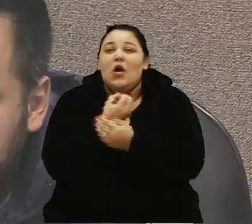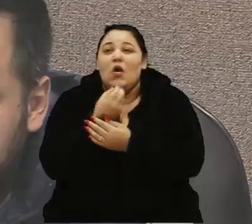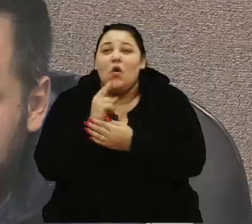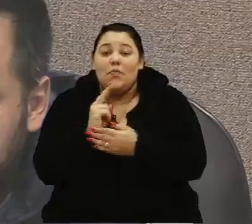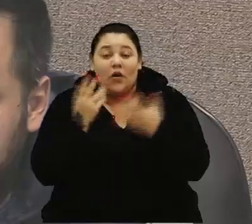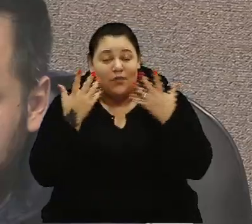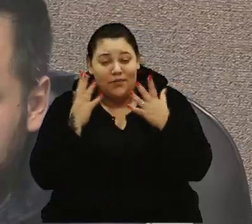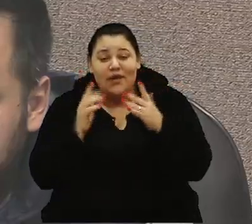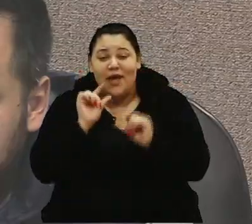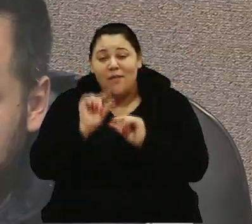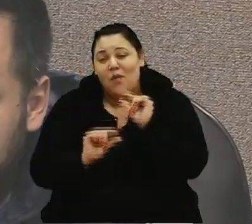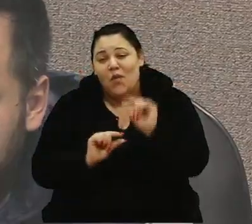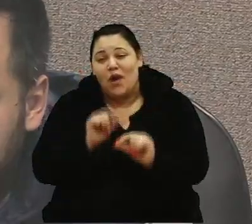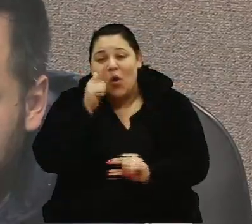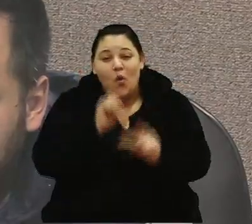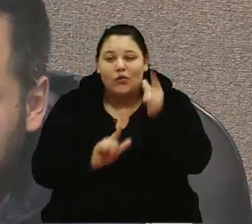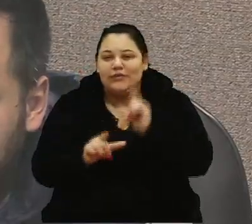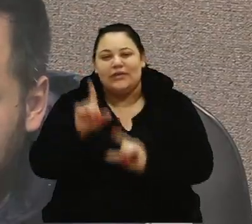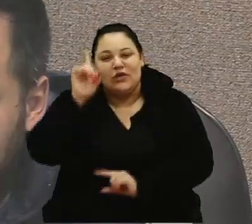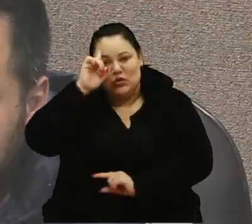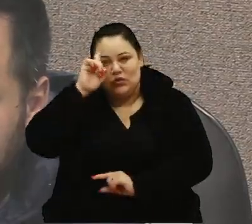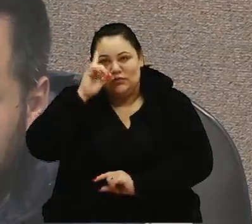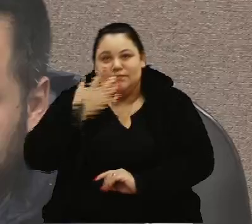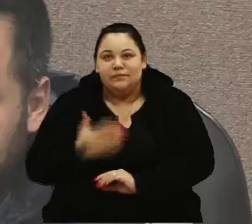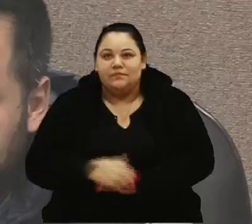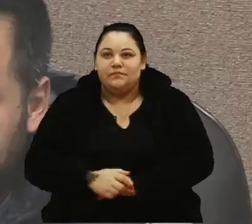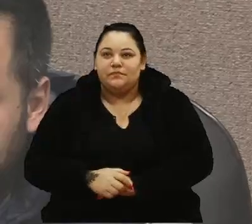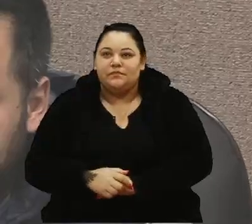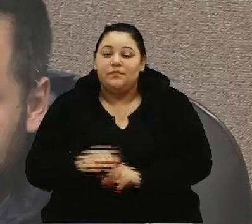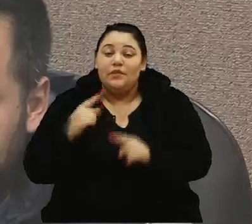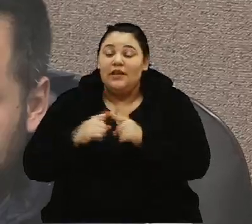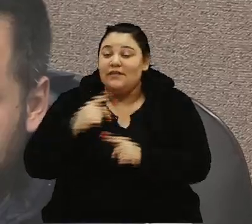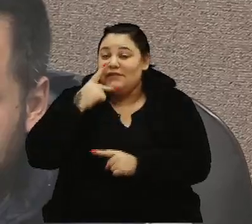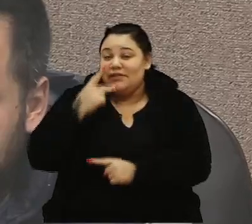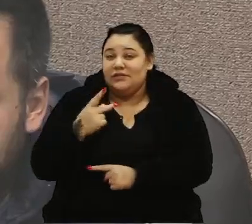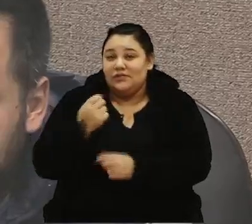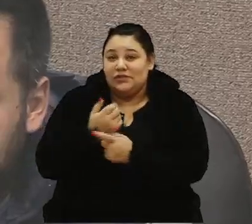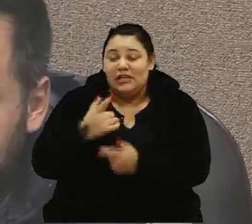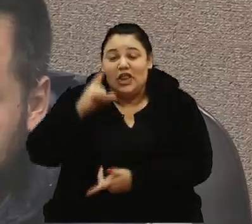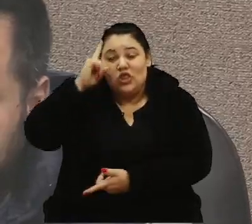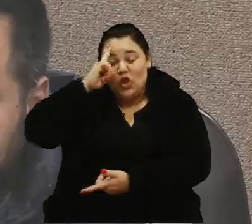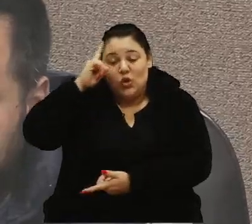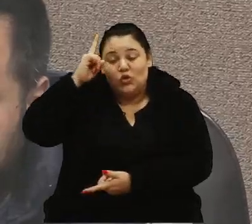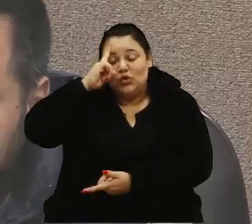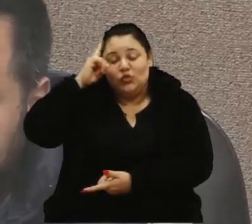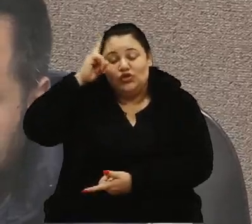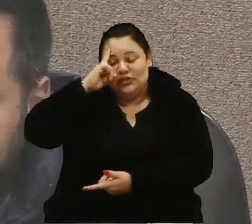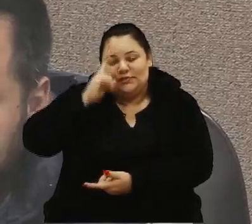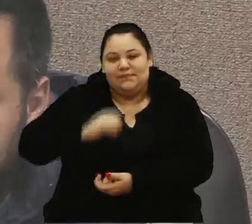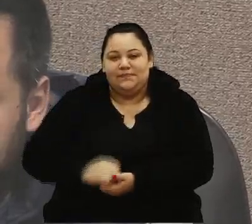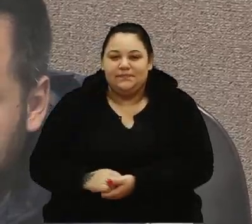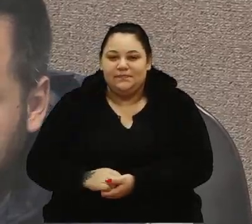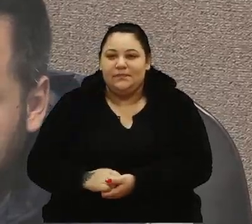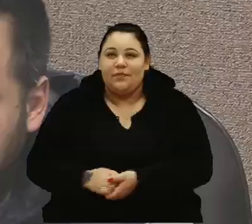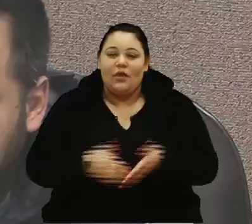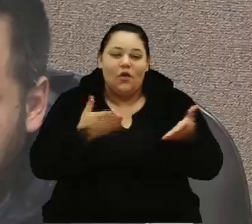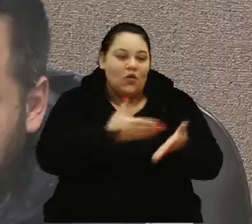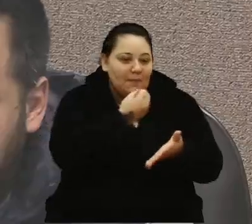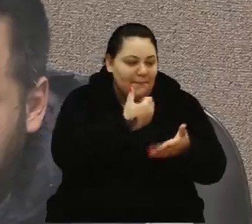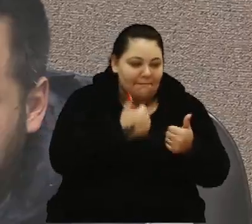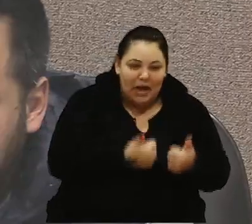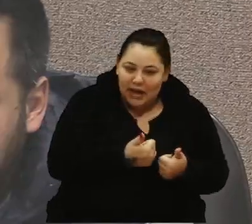conquistas que são diárias, né? Que a gente está falando de tudo que é todos os dias, que é algo que hoje pode estar tudo